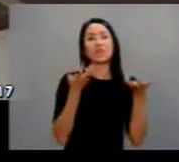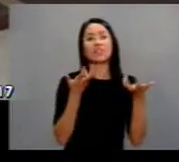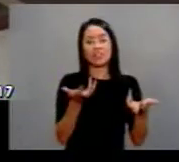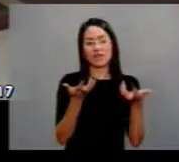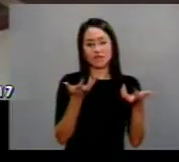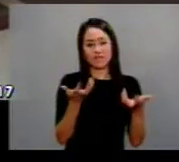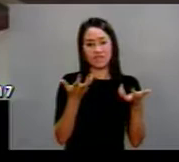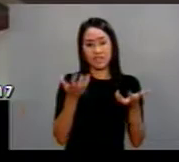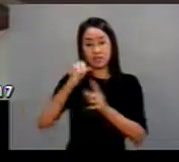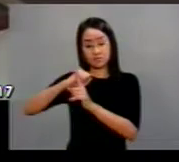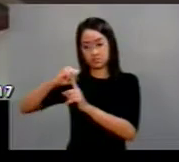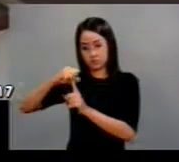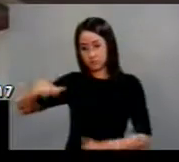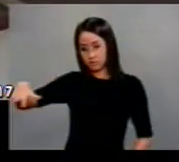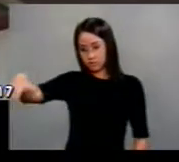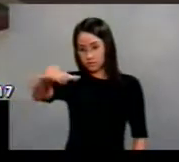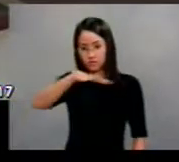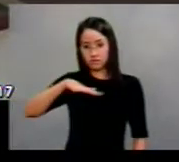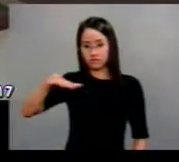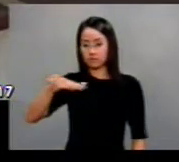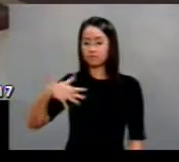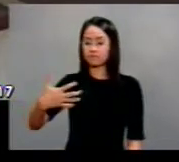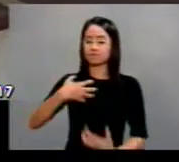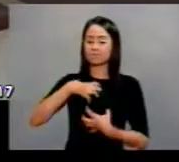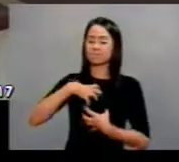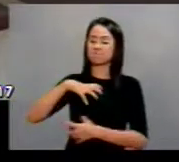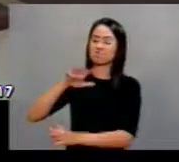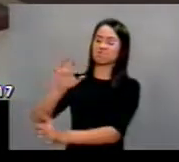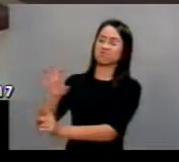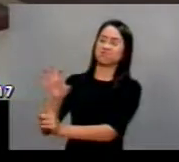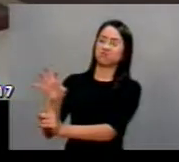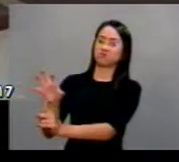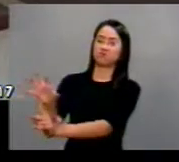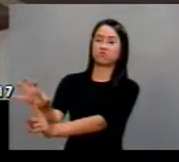que a sociedade brasileira se sinta